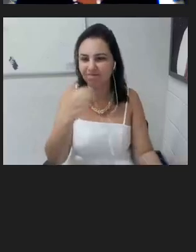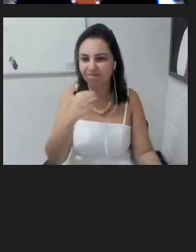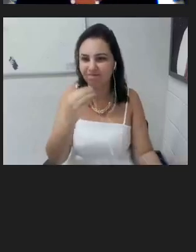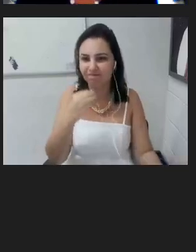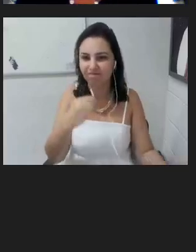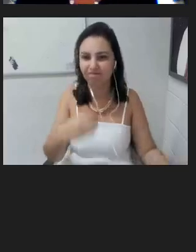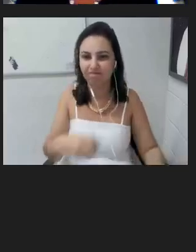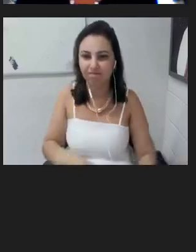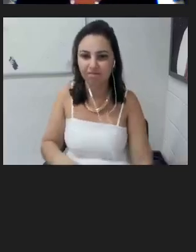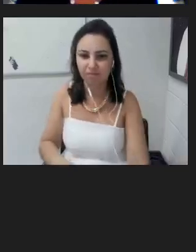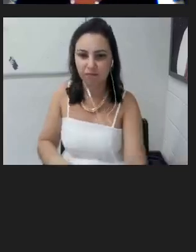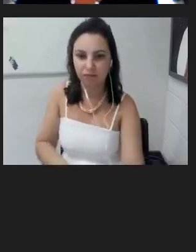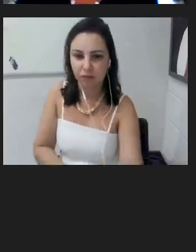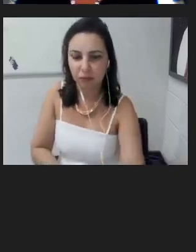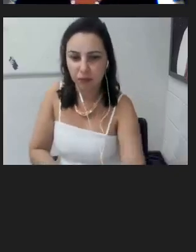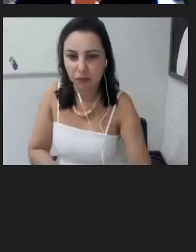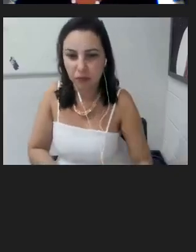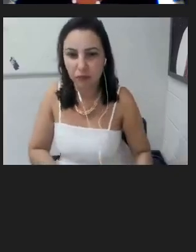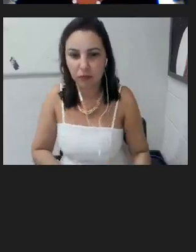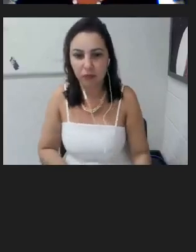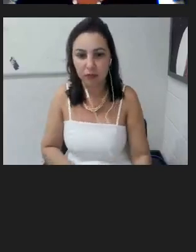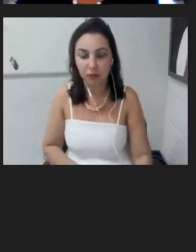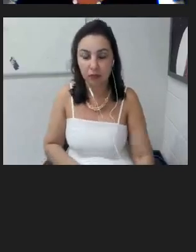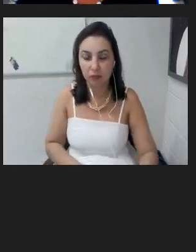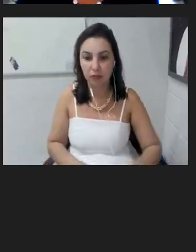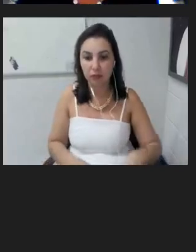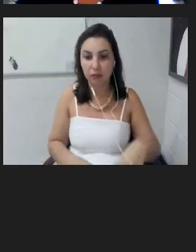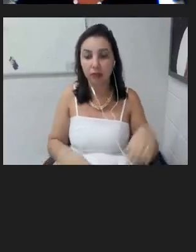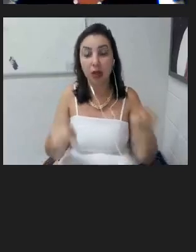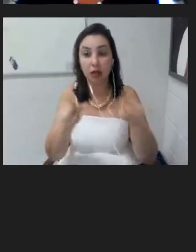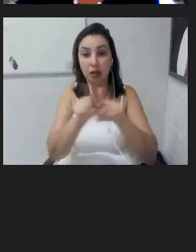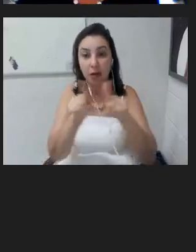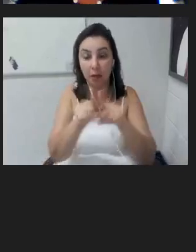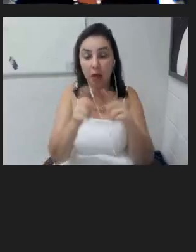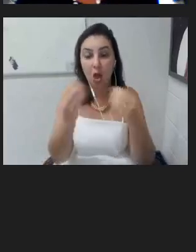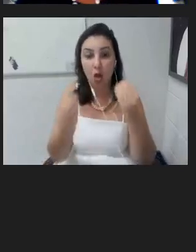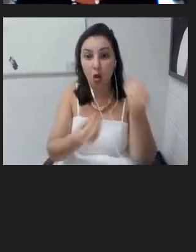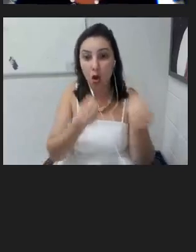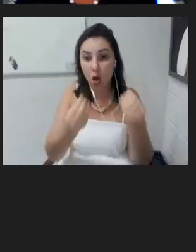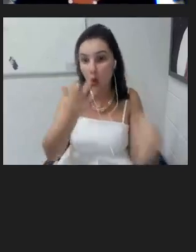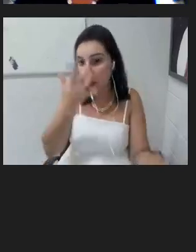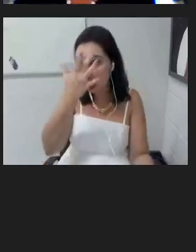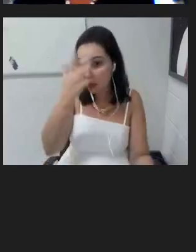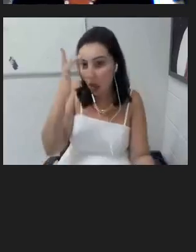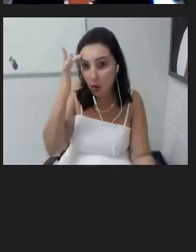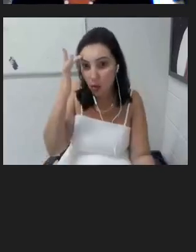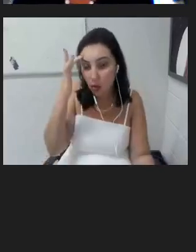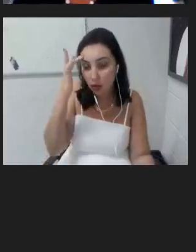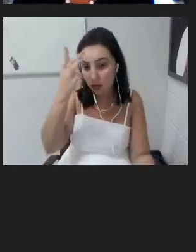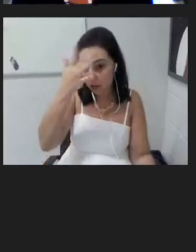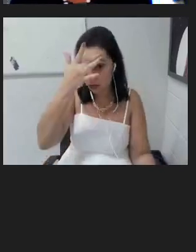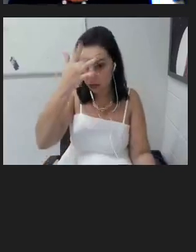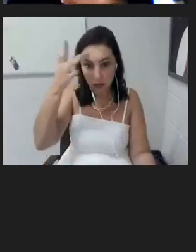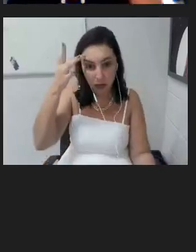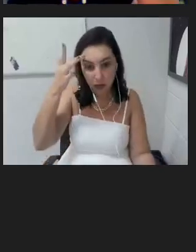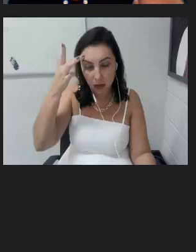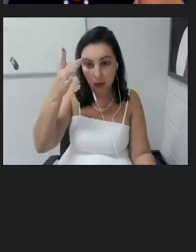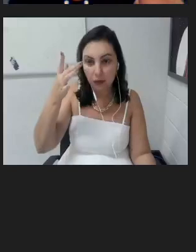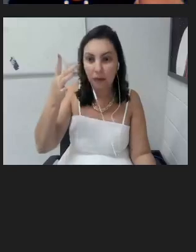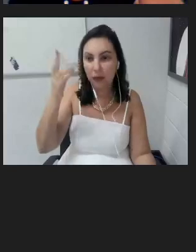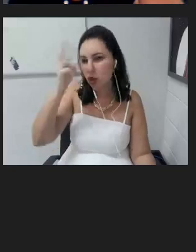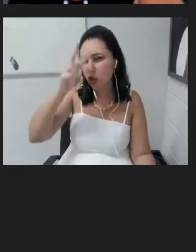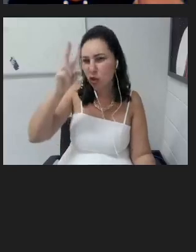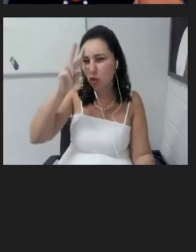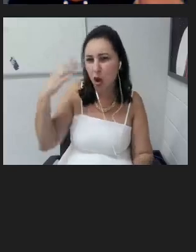O estado de saúde física dessa pessoa. Histórico pessoal e familiar marcado